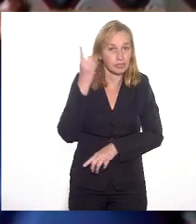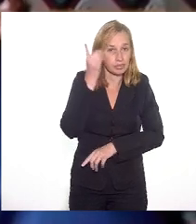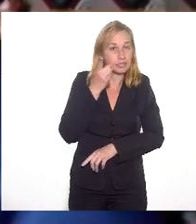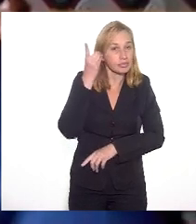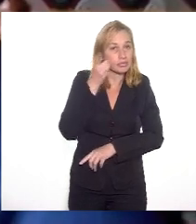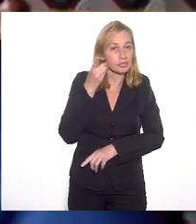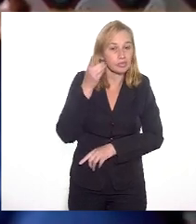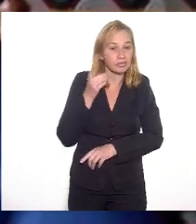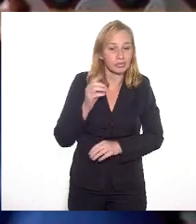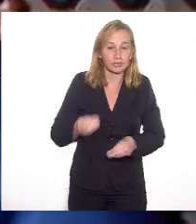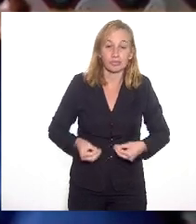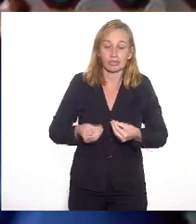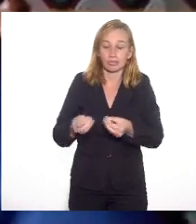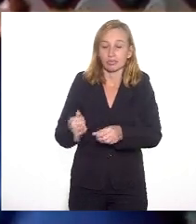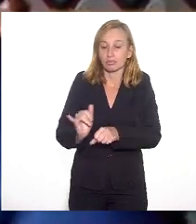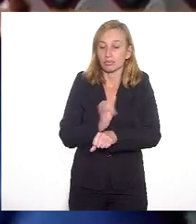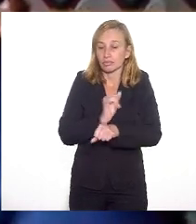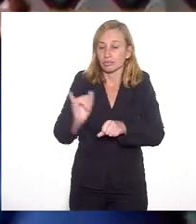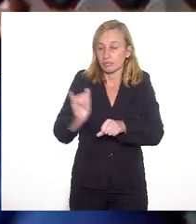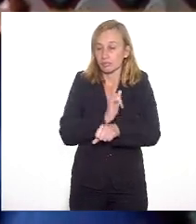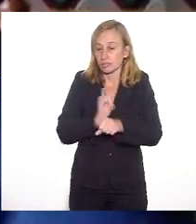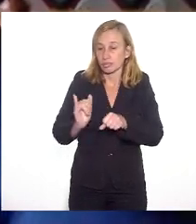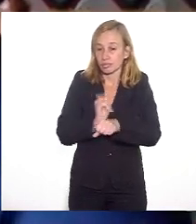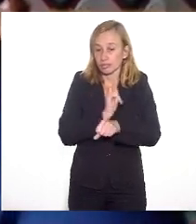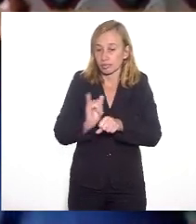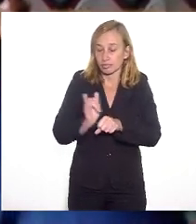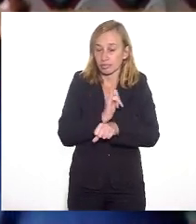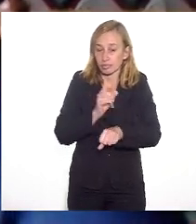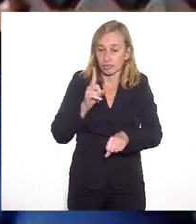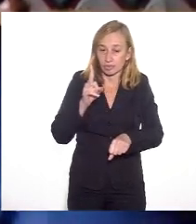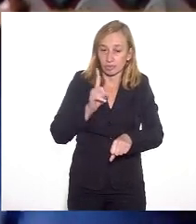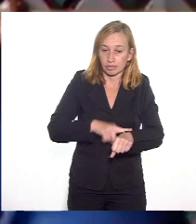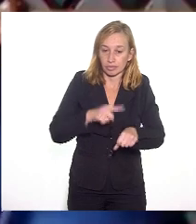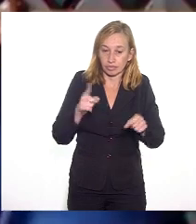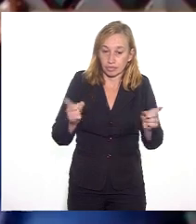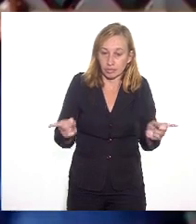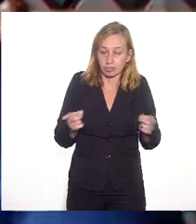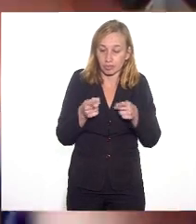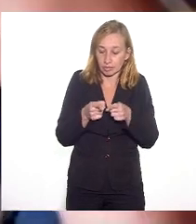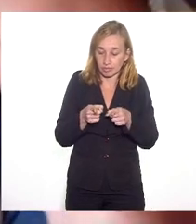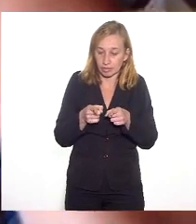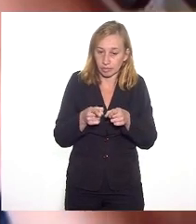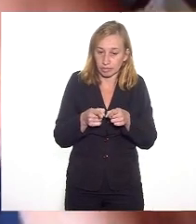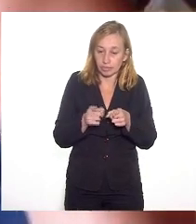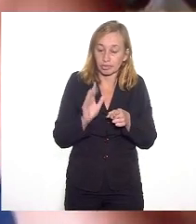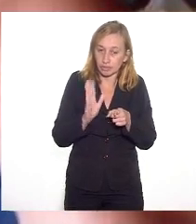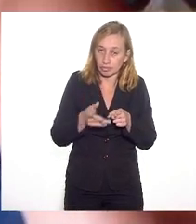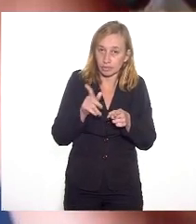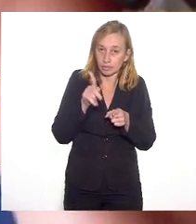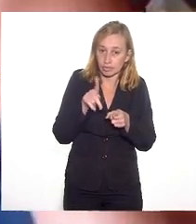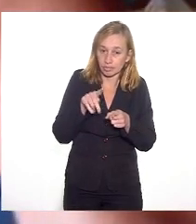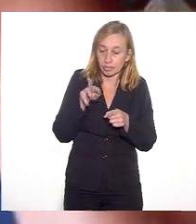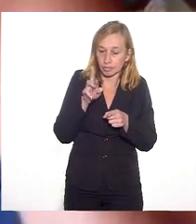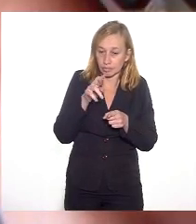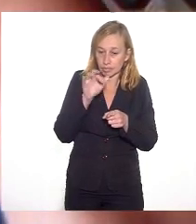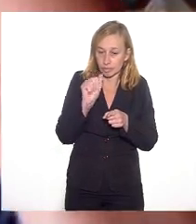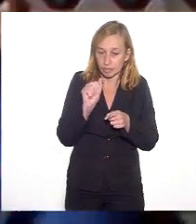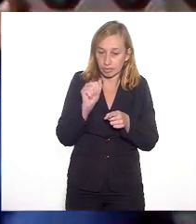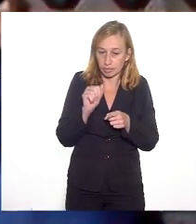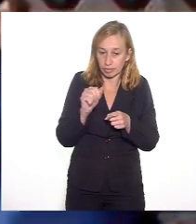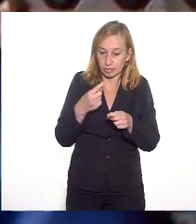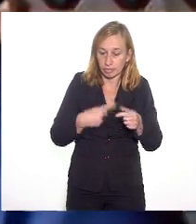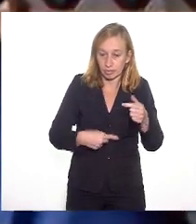garantir estratégia de médio, curto, como programas já mencionados aqui, o Supera